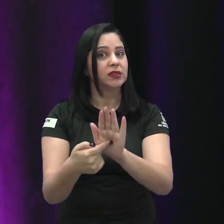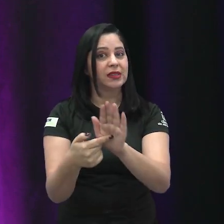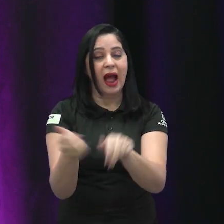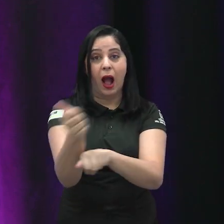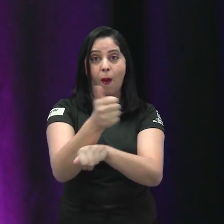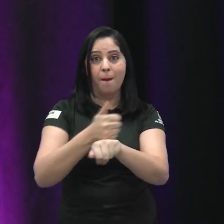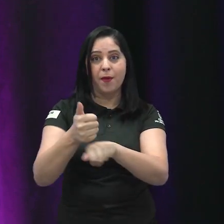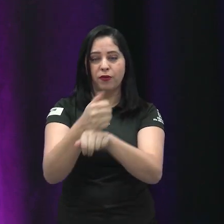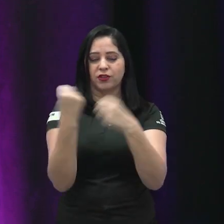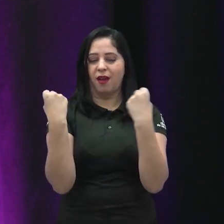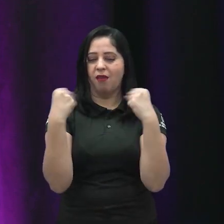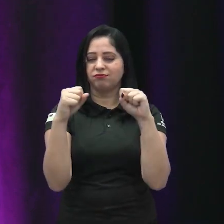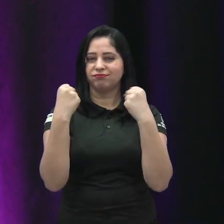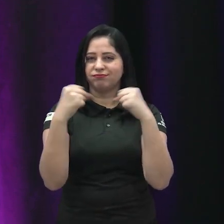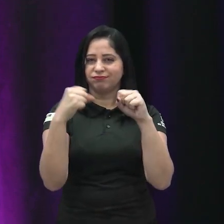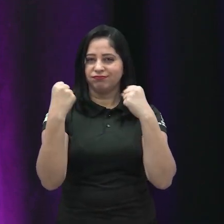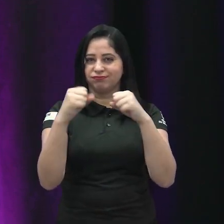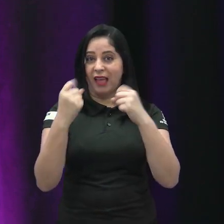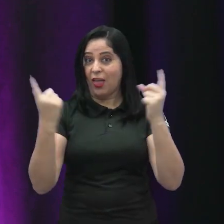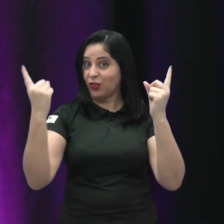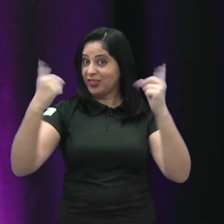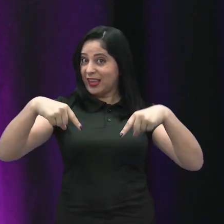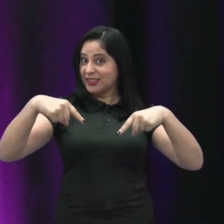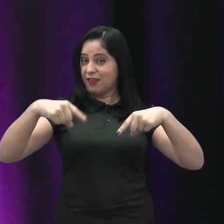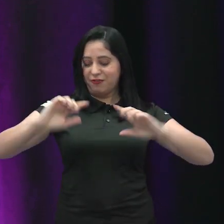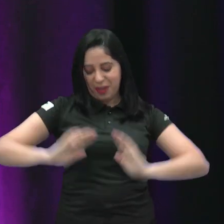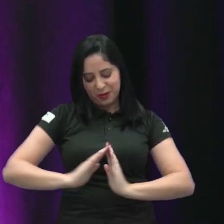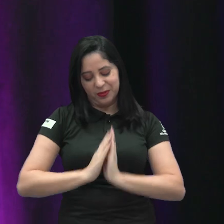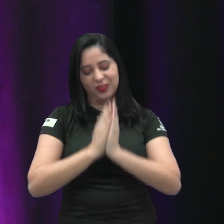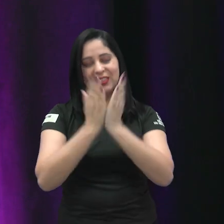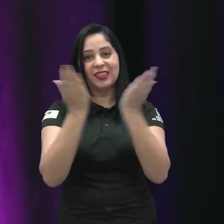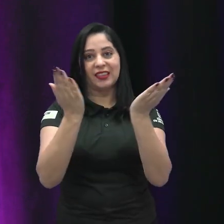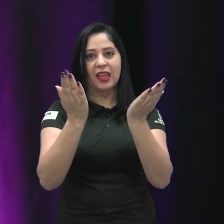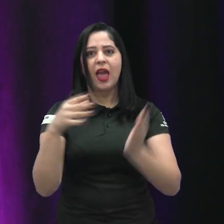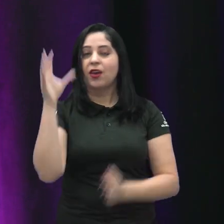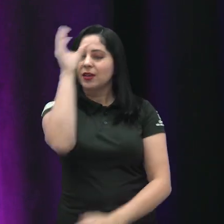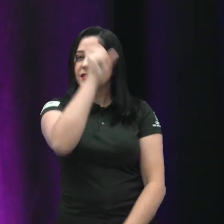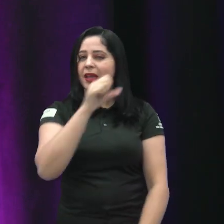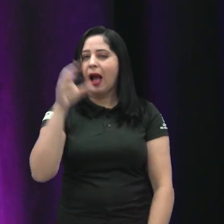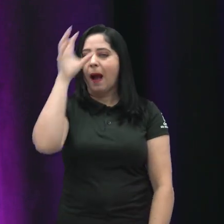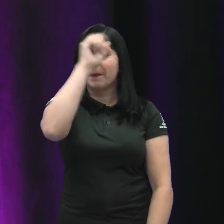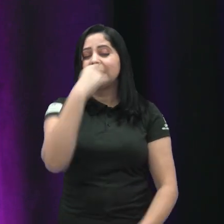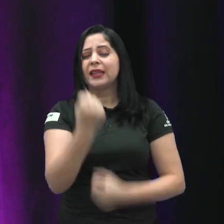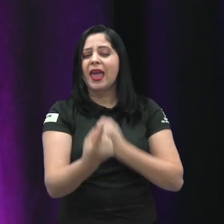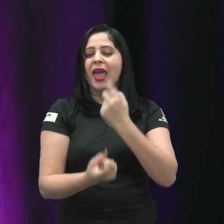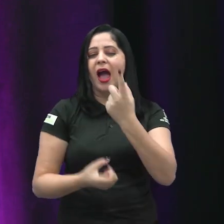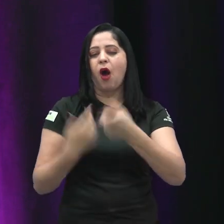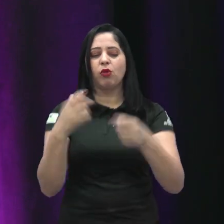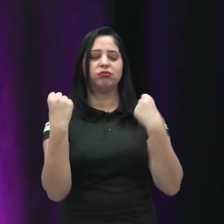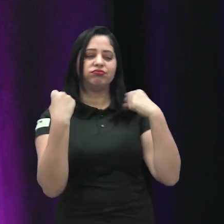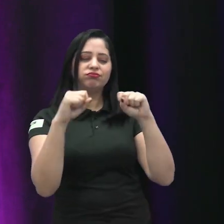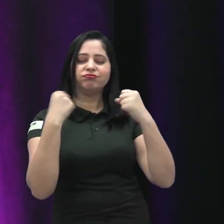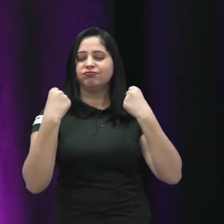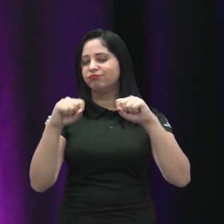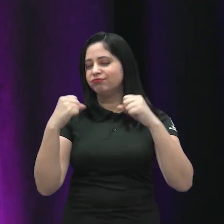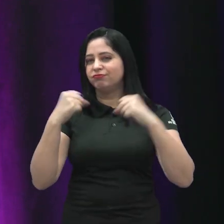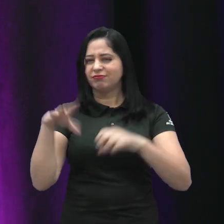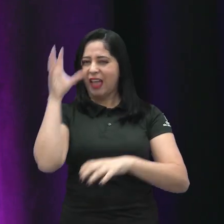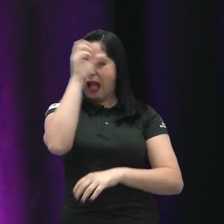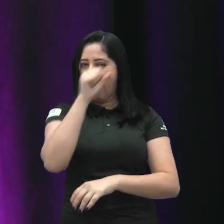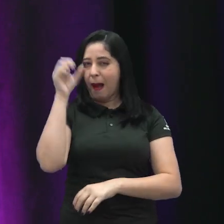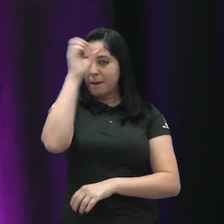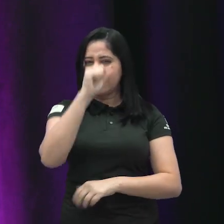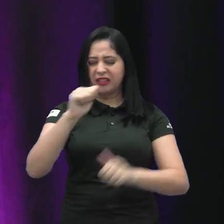trazer um profissional de educação física no nosso Desafio Inspiração e vamos aprender alguns exercícios que